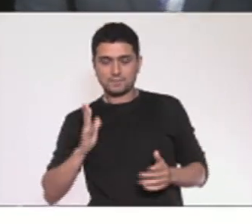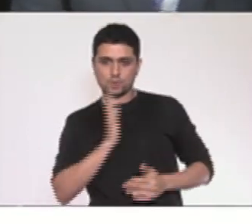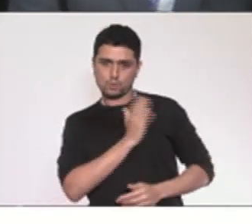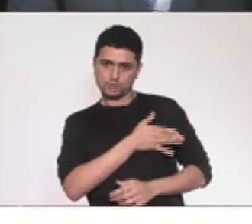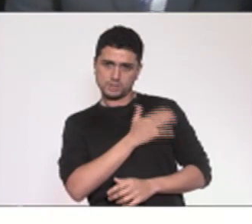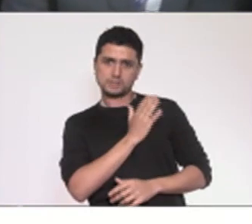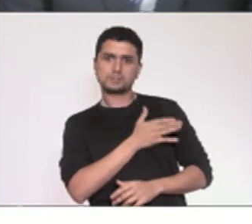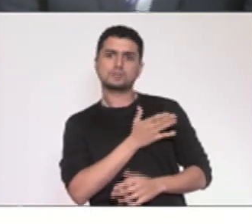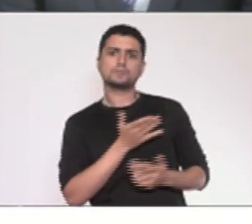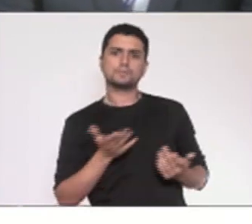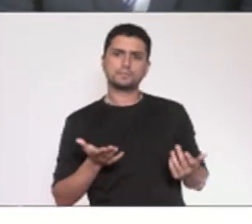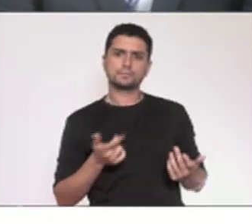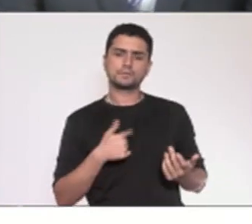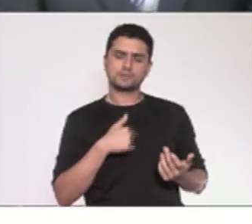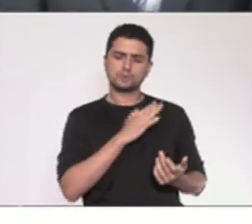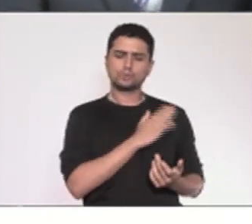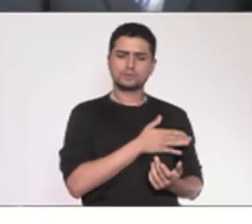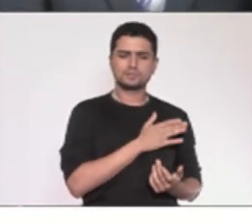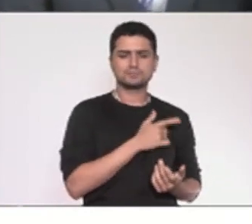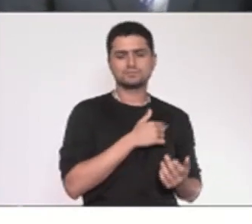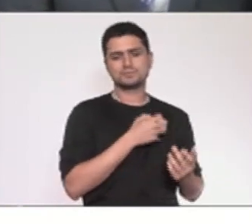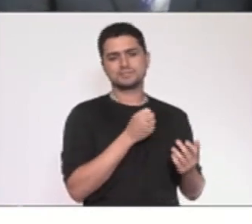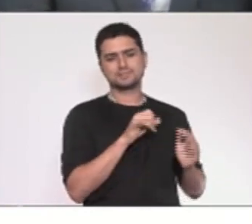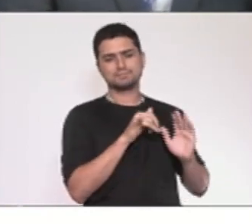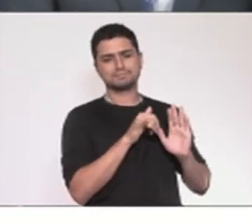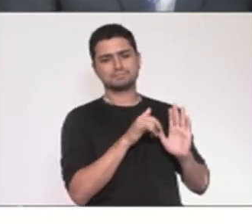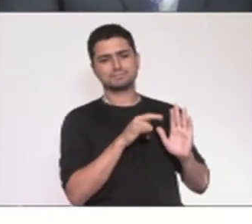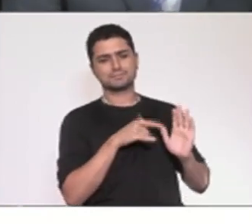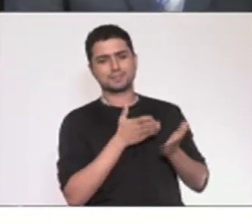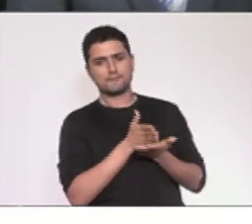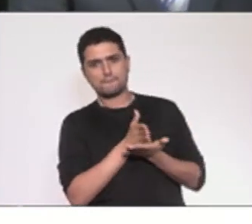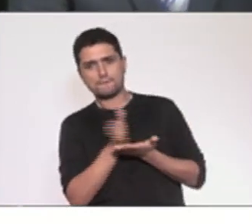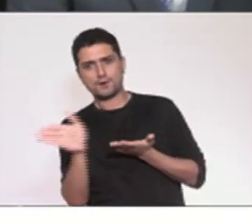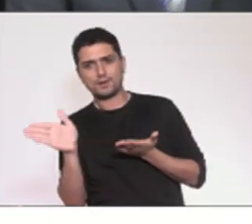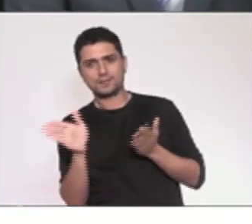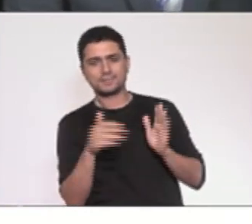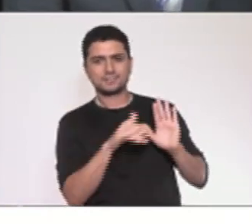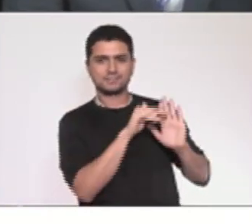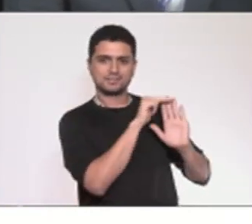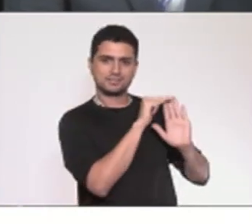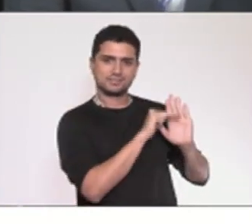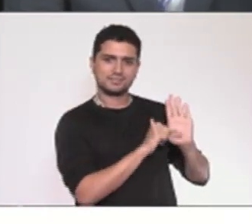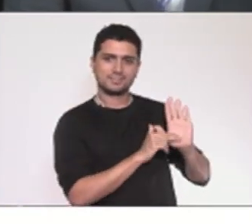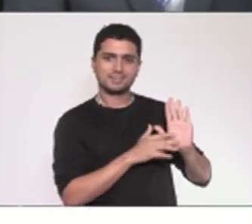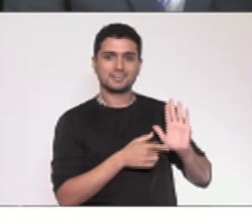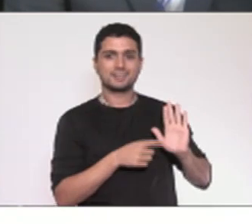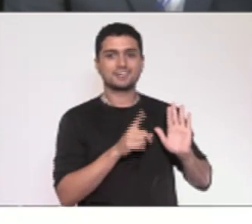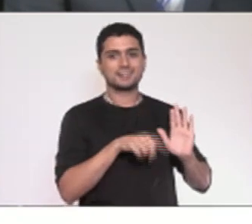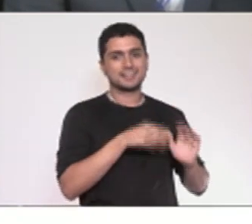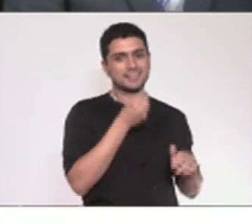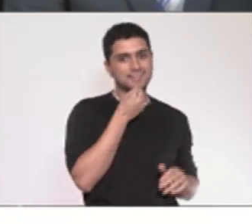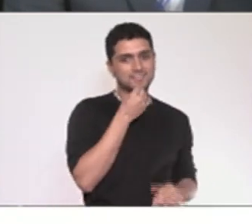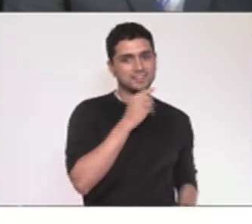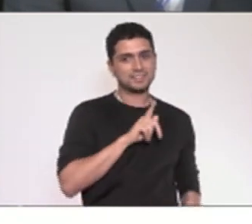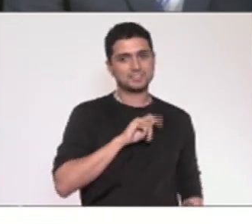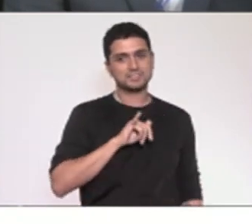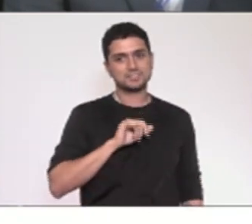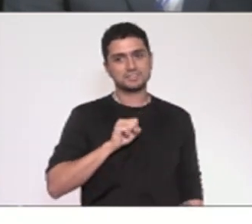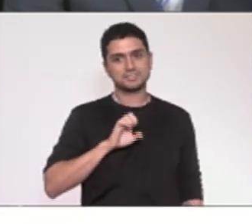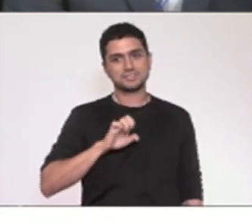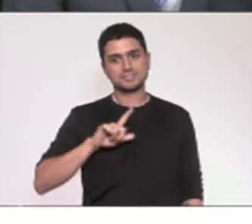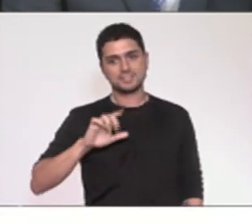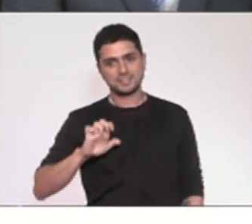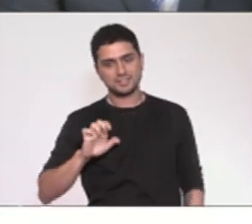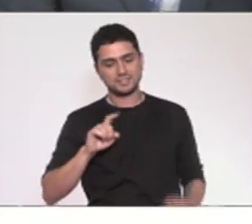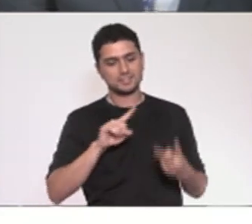coração atinge o coração. Então, errei a ordem. A doutora Gisele era a primeira, depois seria o doutor Gussin, depois seria o doutor